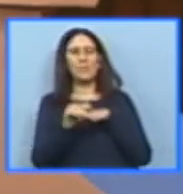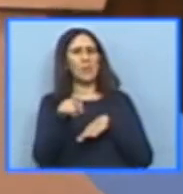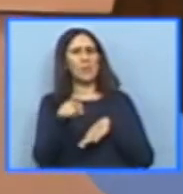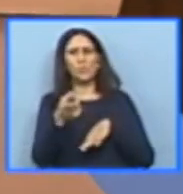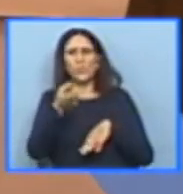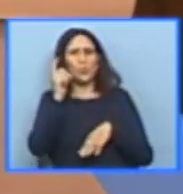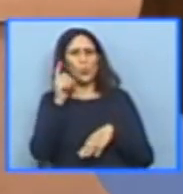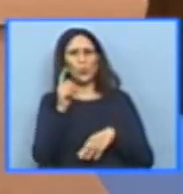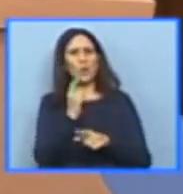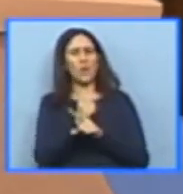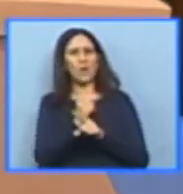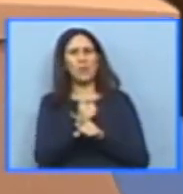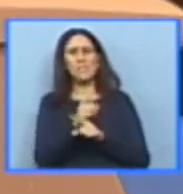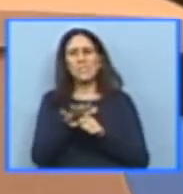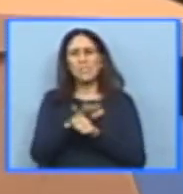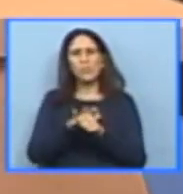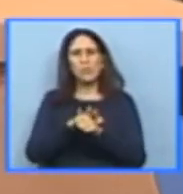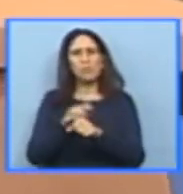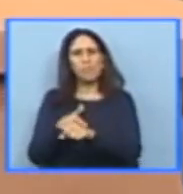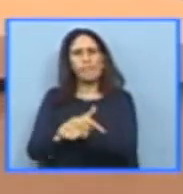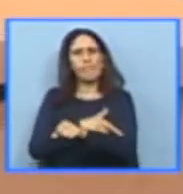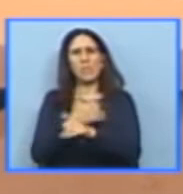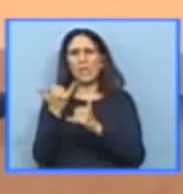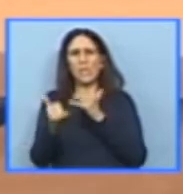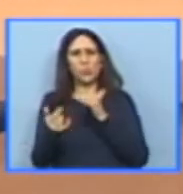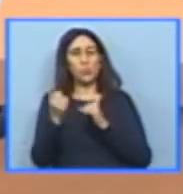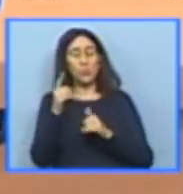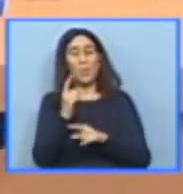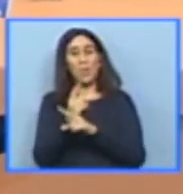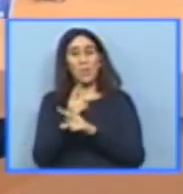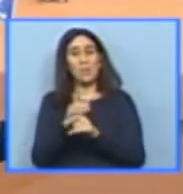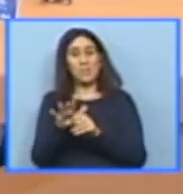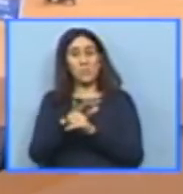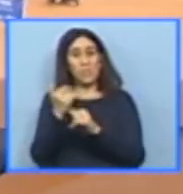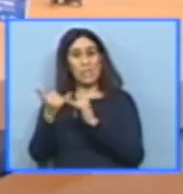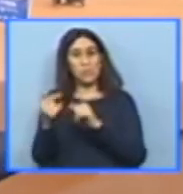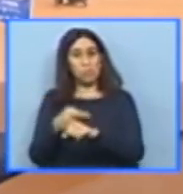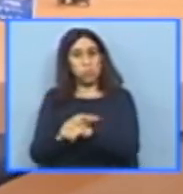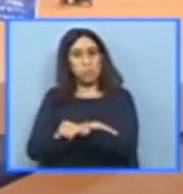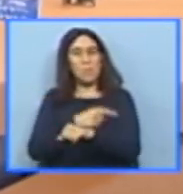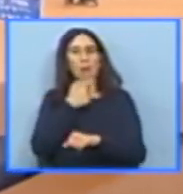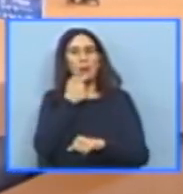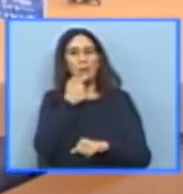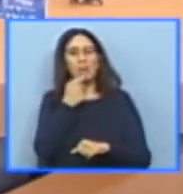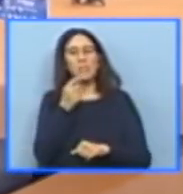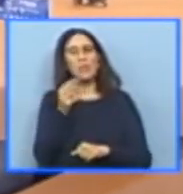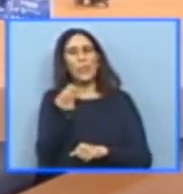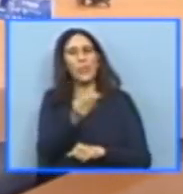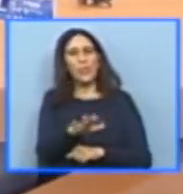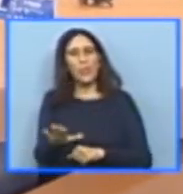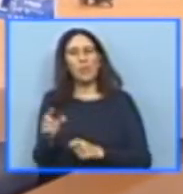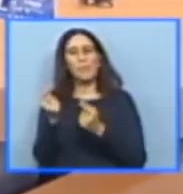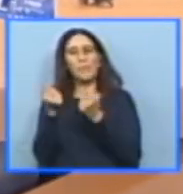vão atrás destas situações de risco. Só vai atrás destas situações de risco uma pequena parte de